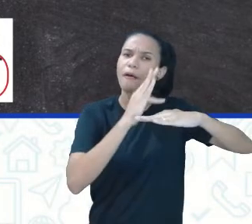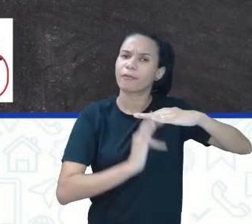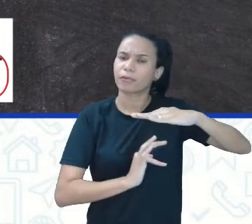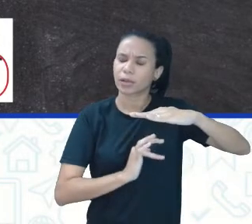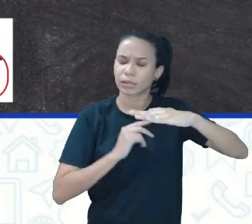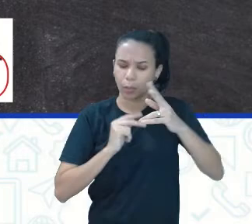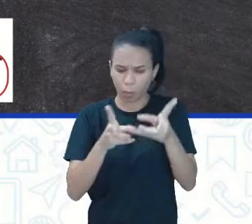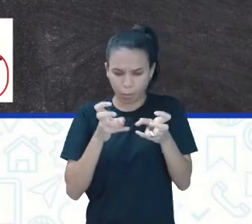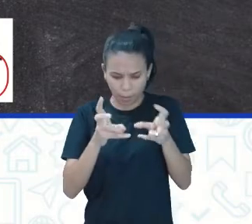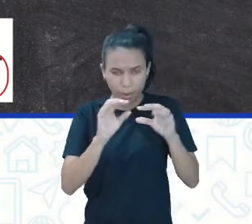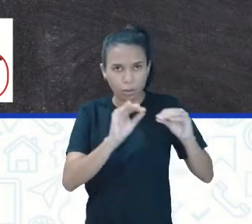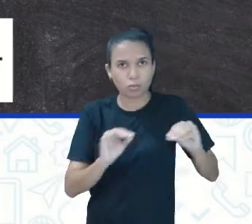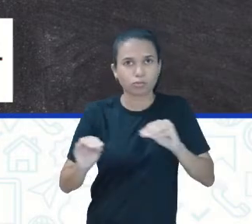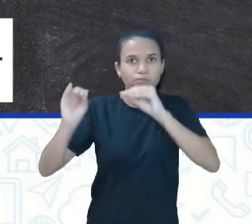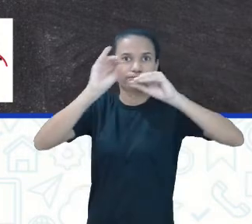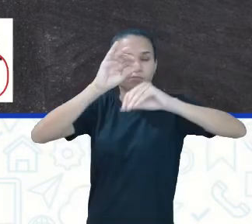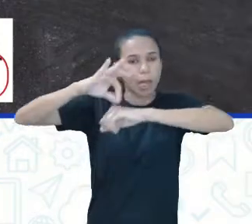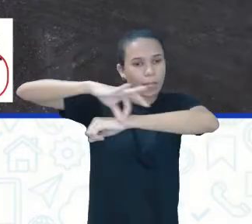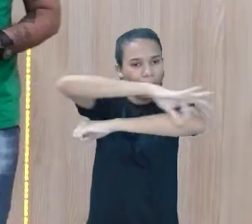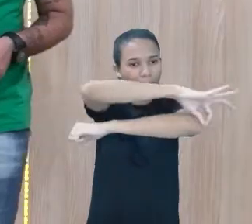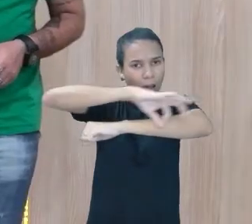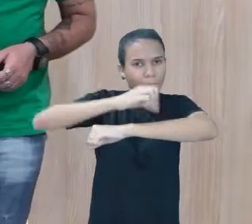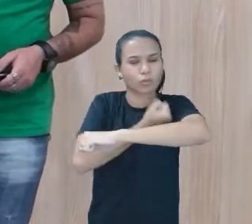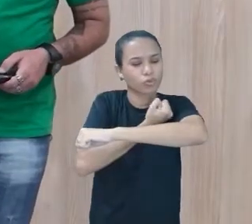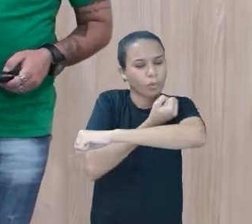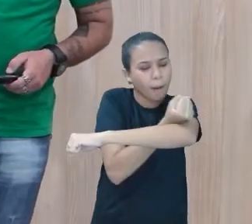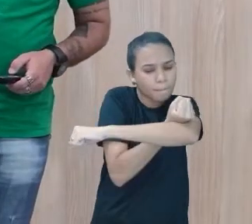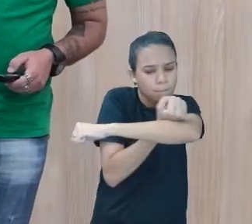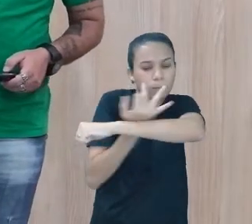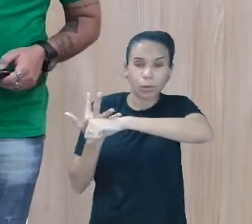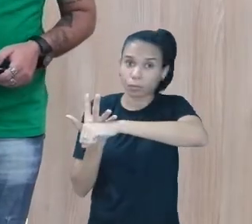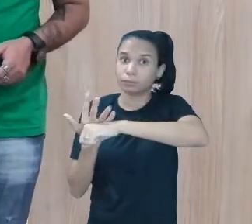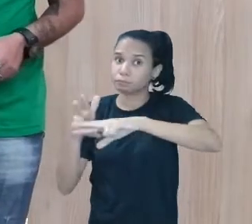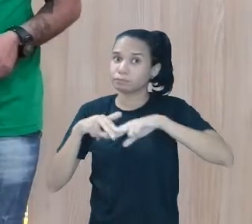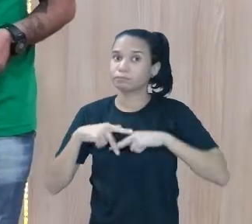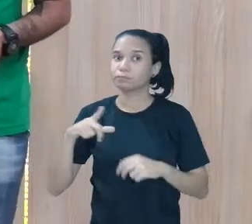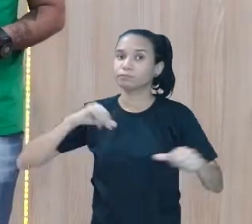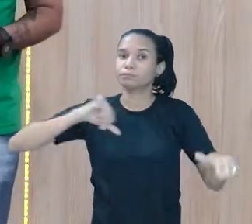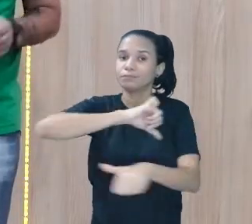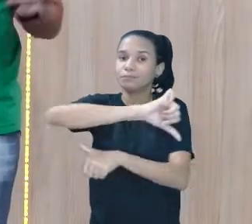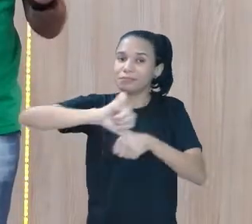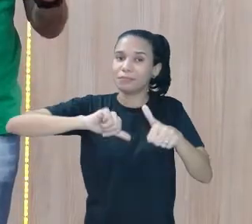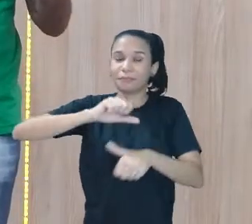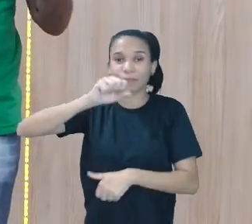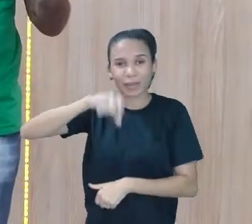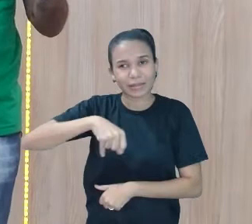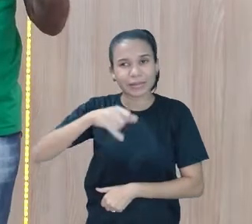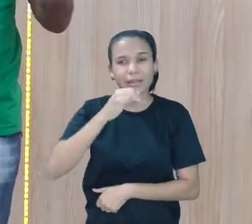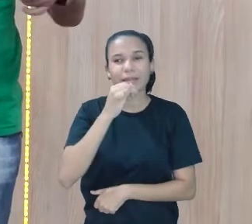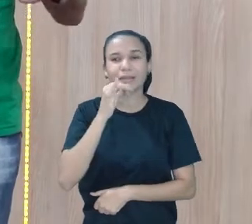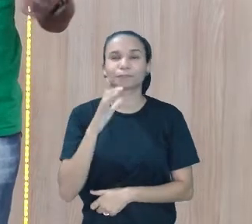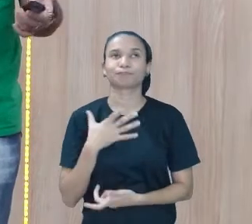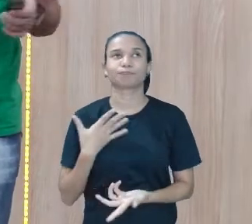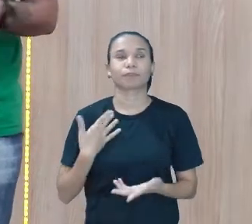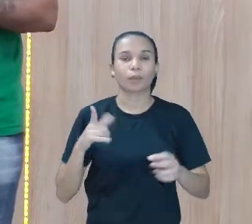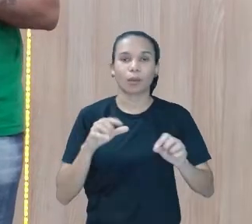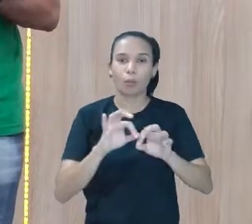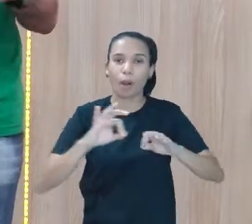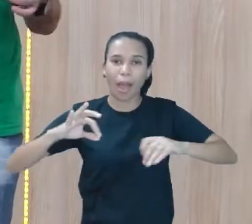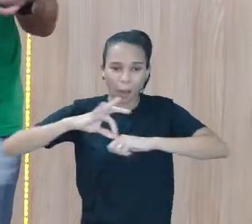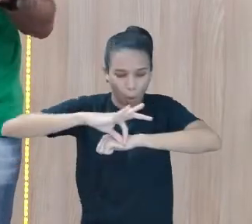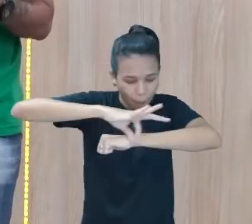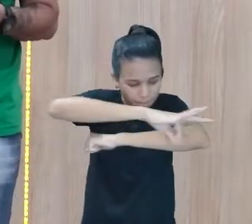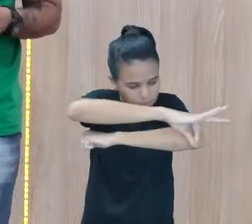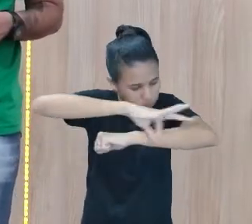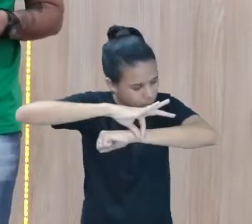aí e identificar na reta numérica, né? No caso aí a gente vai modificar, a gente vai pegar, por exemplo, uma régua,